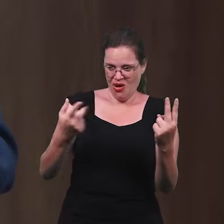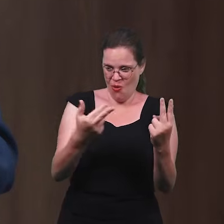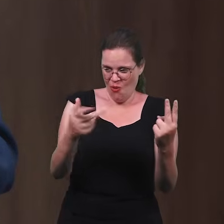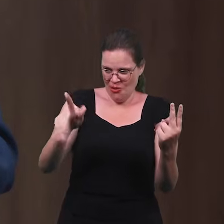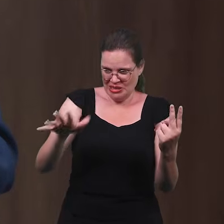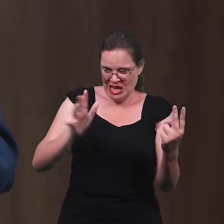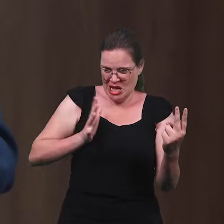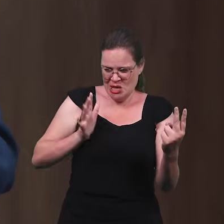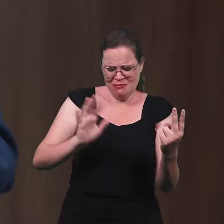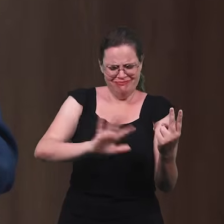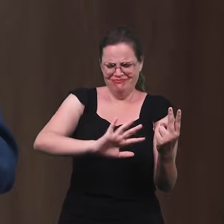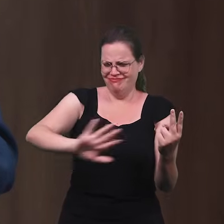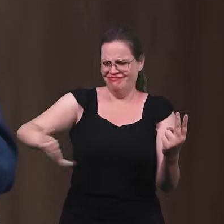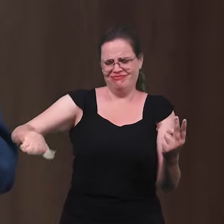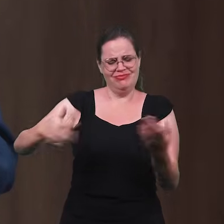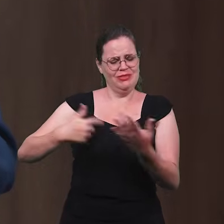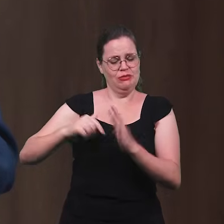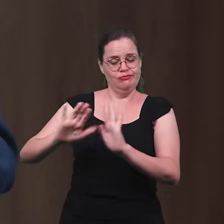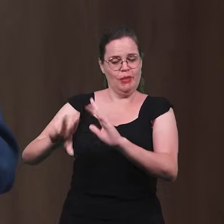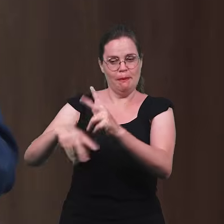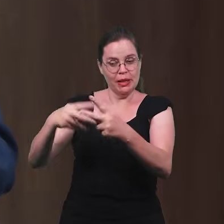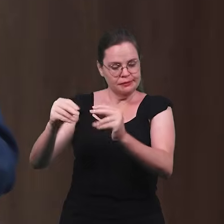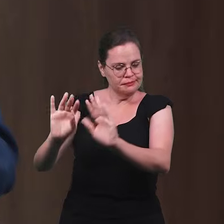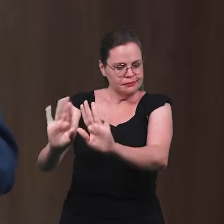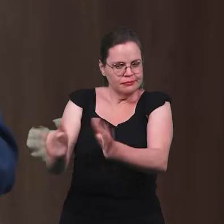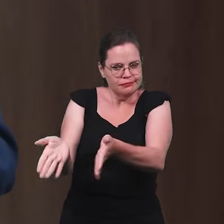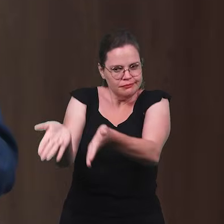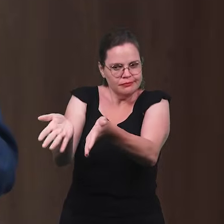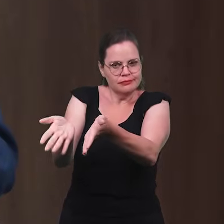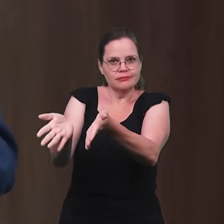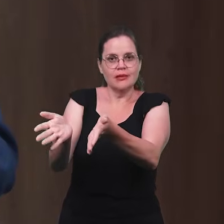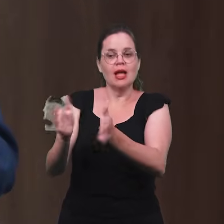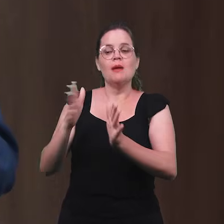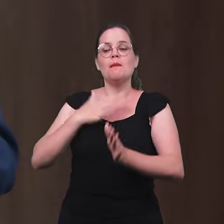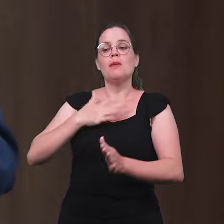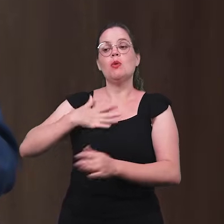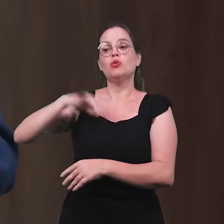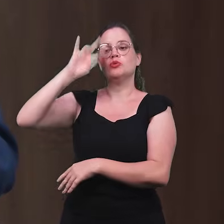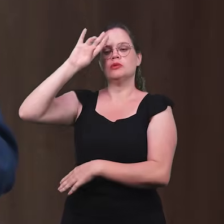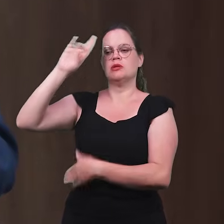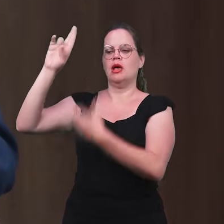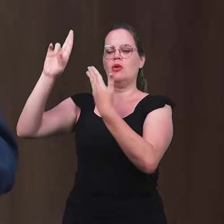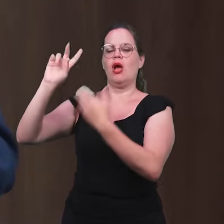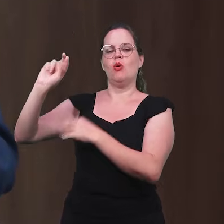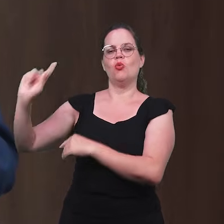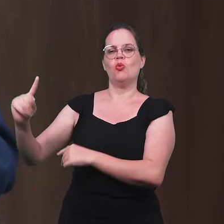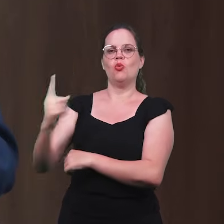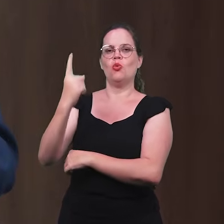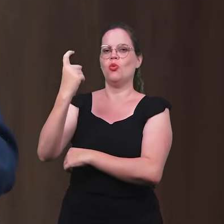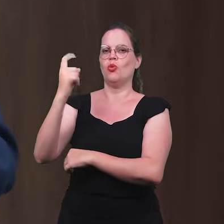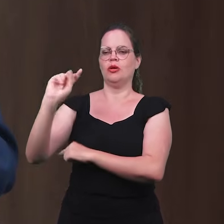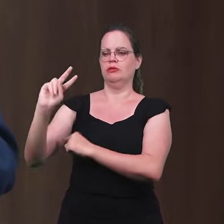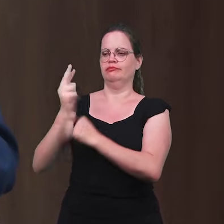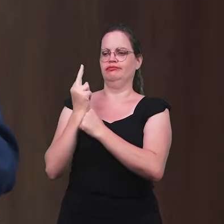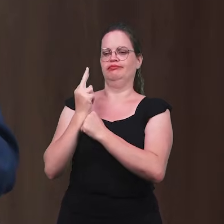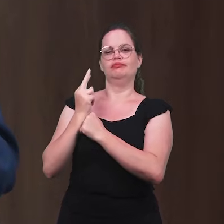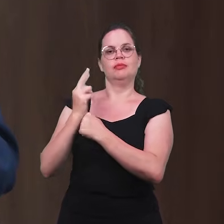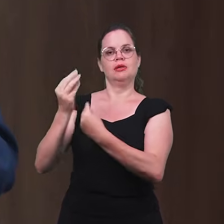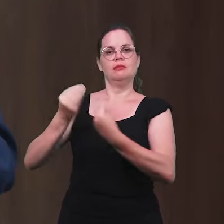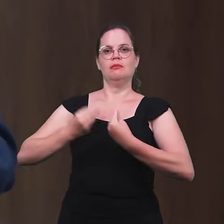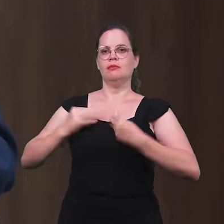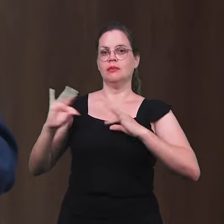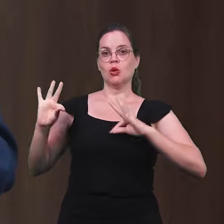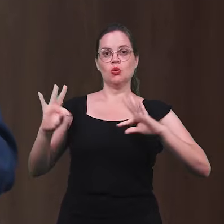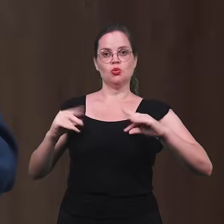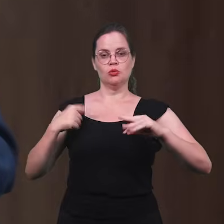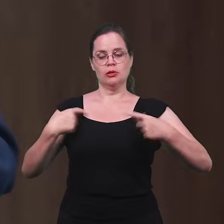toda a sustentação e que lhe dava toda a sua proteção e que lhe dava tudo aquilo que ele precisava.